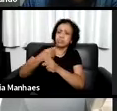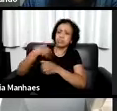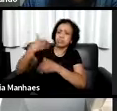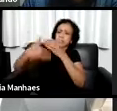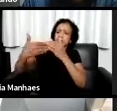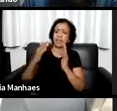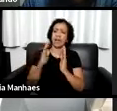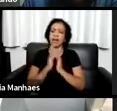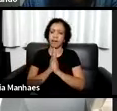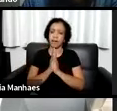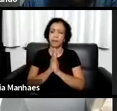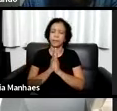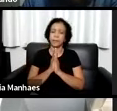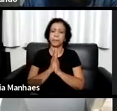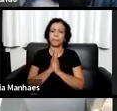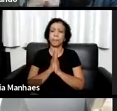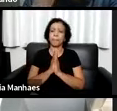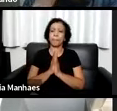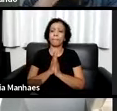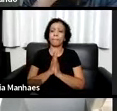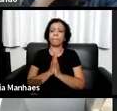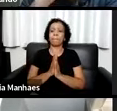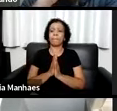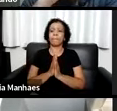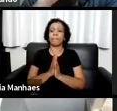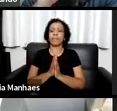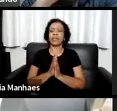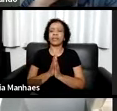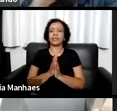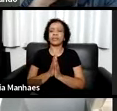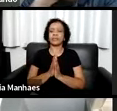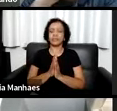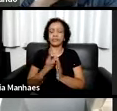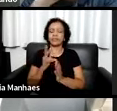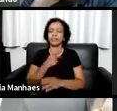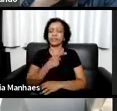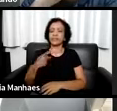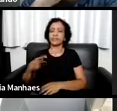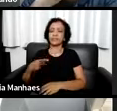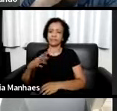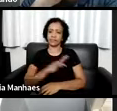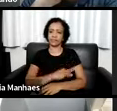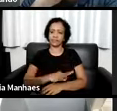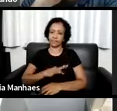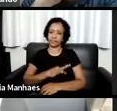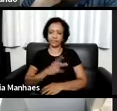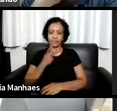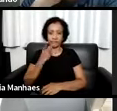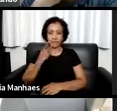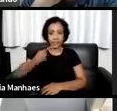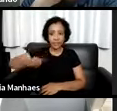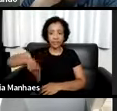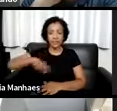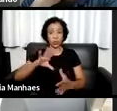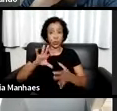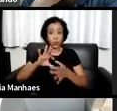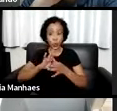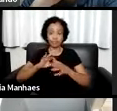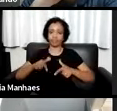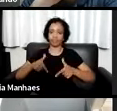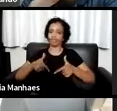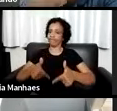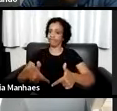Pastor Brandão citou agora à noite uma frase de que nós, unidos, vamos avançar. Eu estou sendo